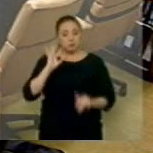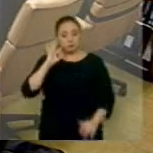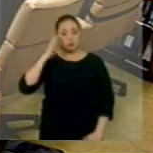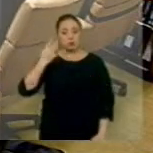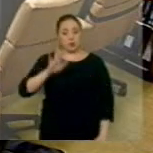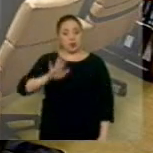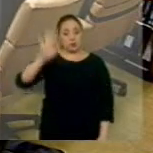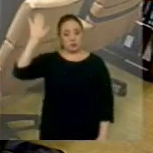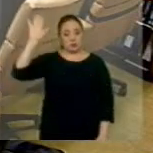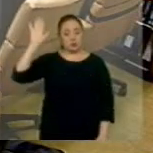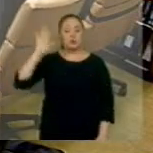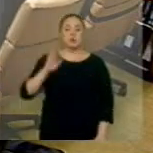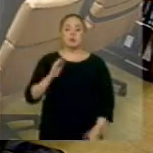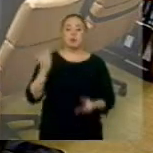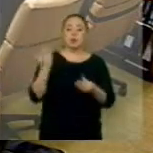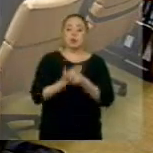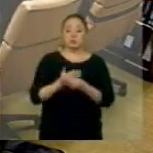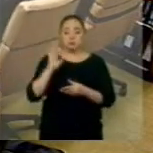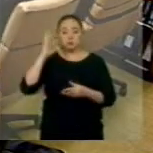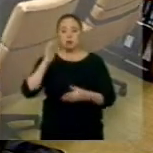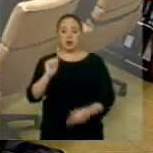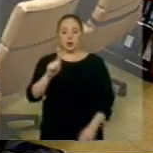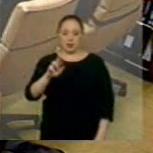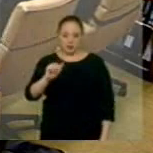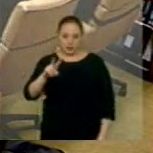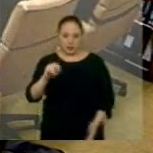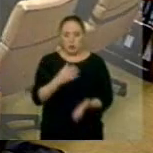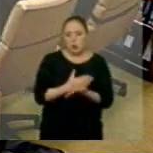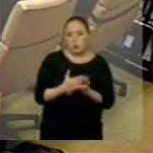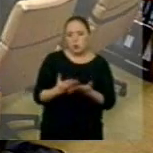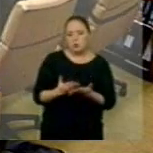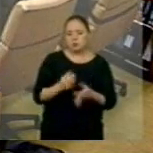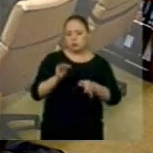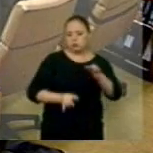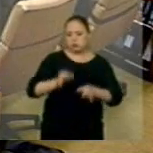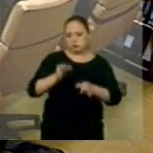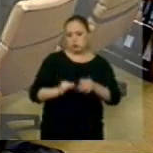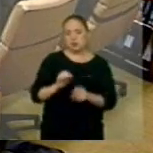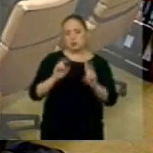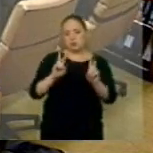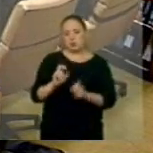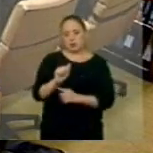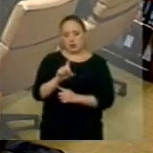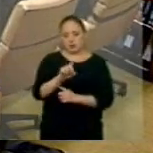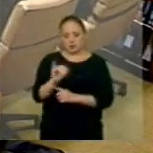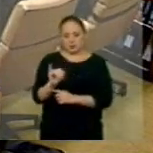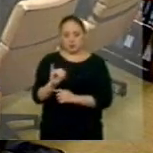recurso extraordinário com agravo e iniciou o julgamento de uma medida cautelar em ação direta de inconstitucionalidade.